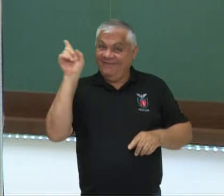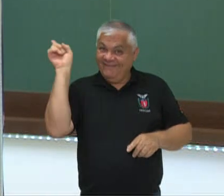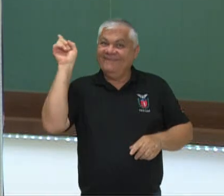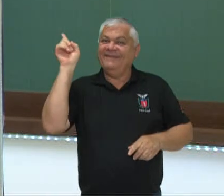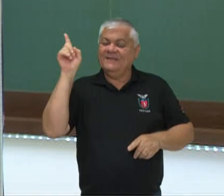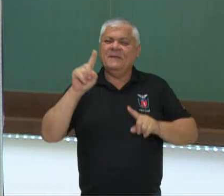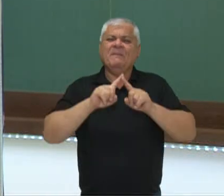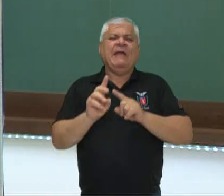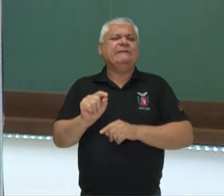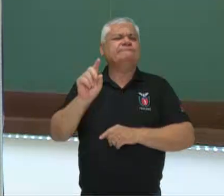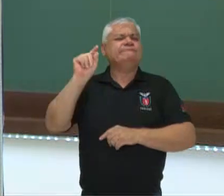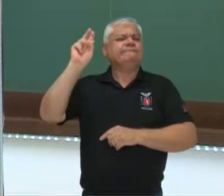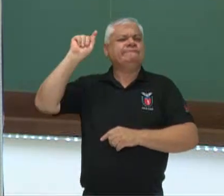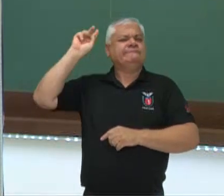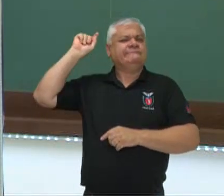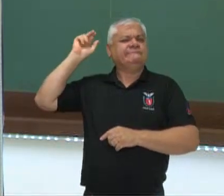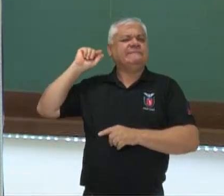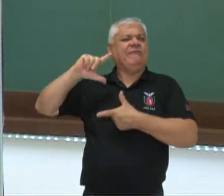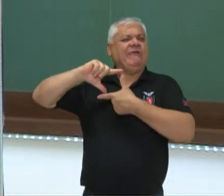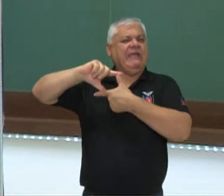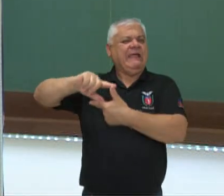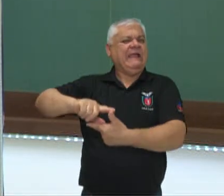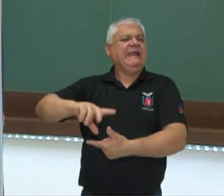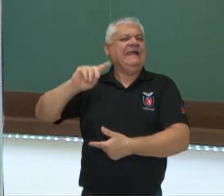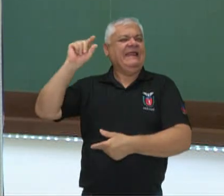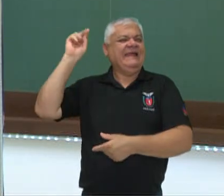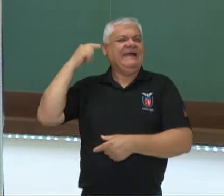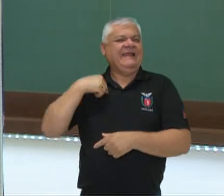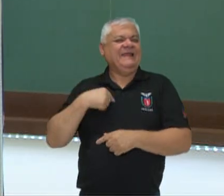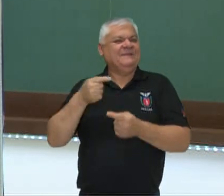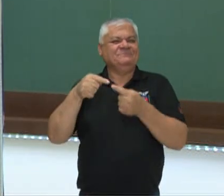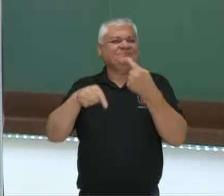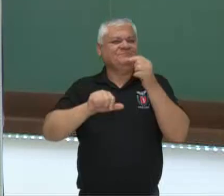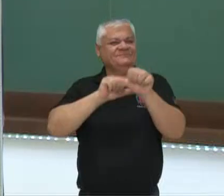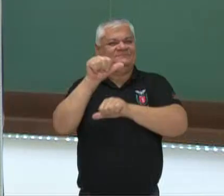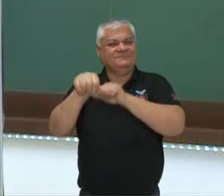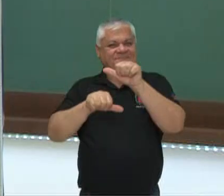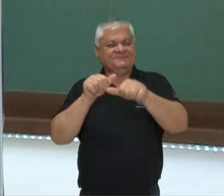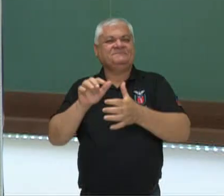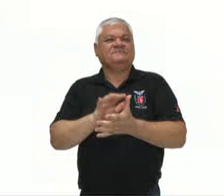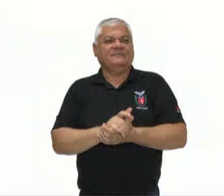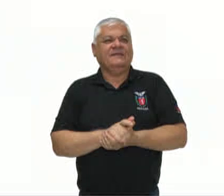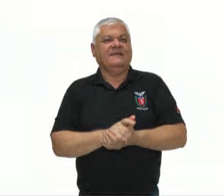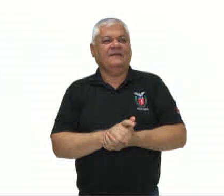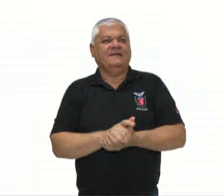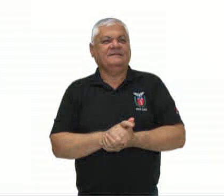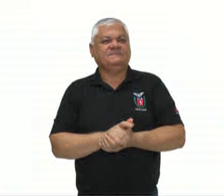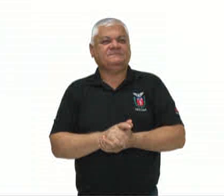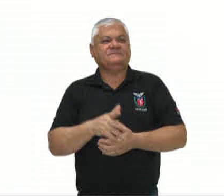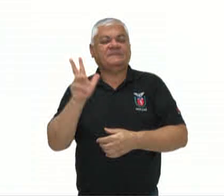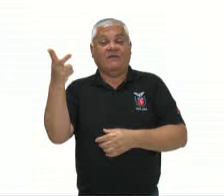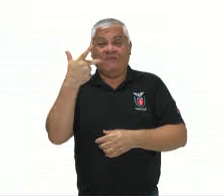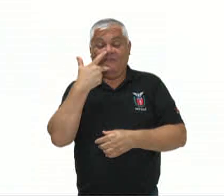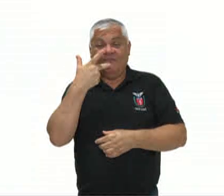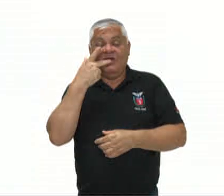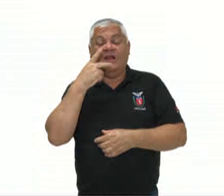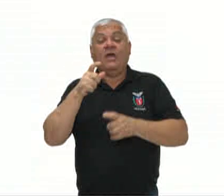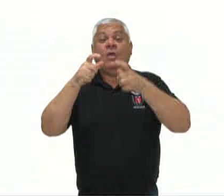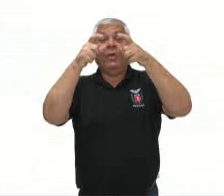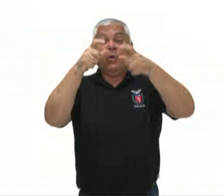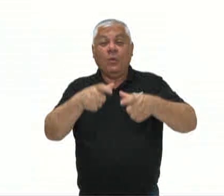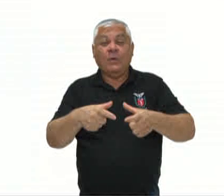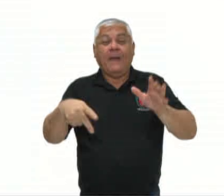não faz mais parte do nosso acordo ortográfico, por assim dizer, né? O efetivo dos campos de concentração